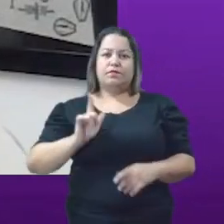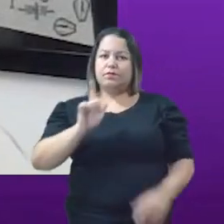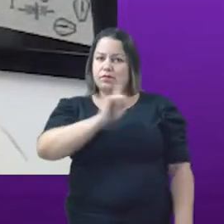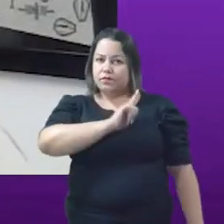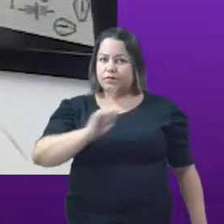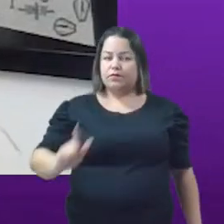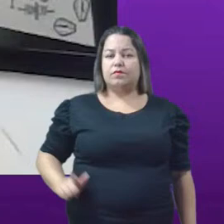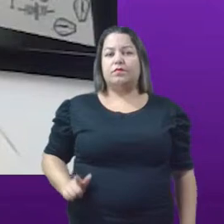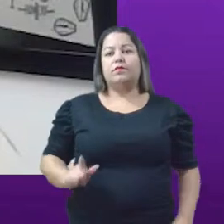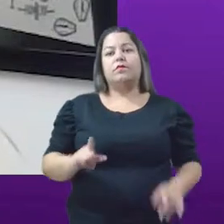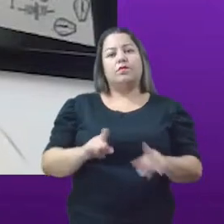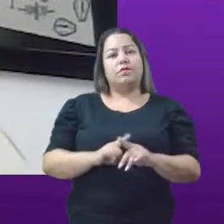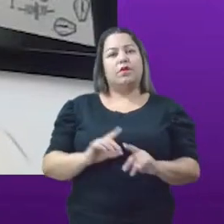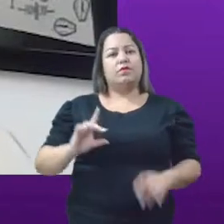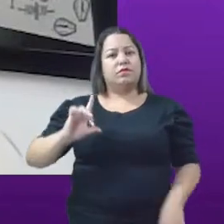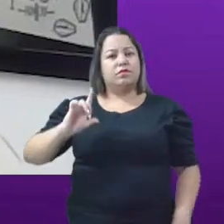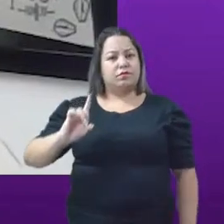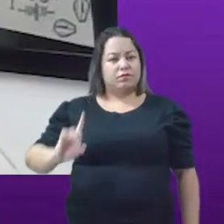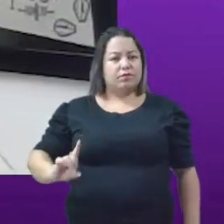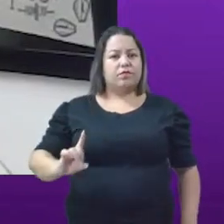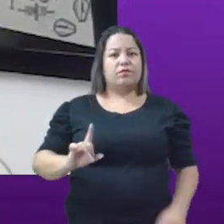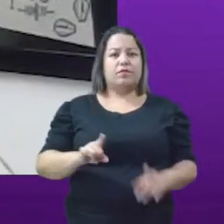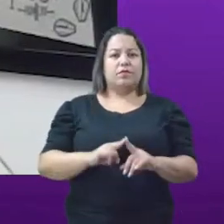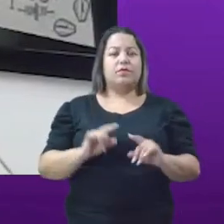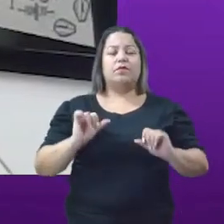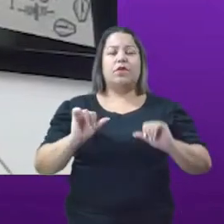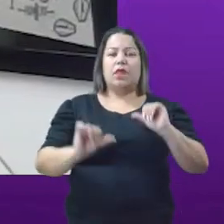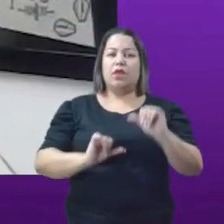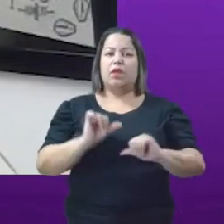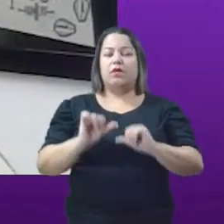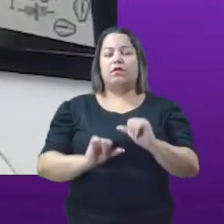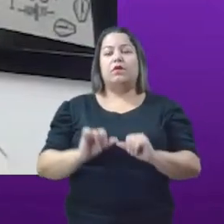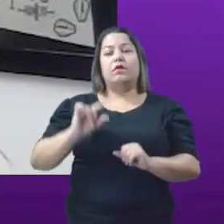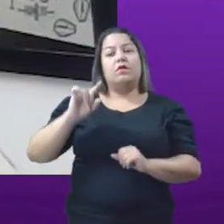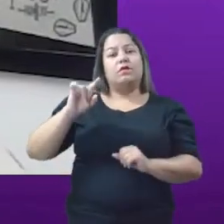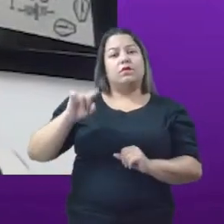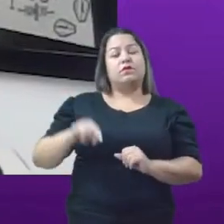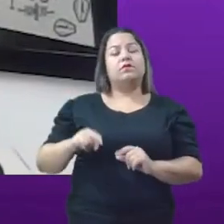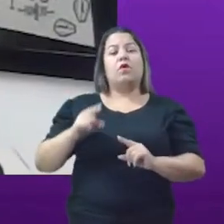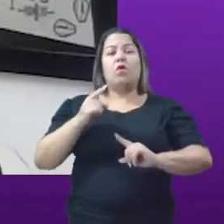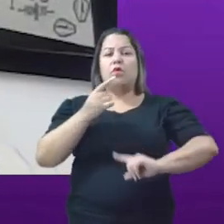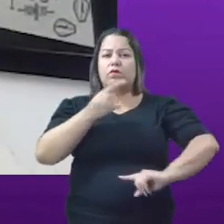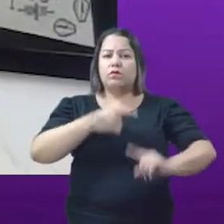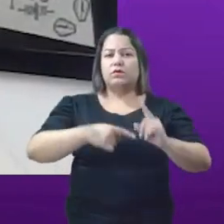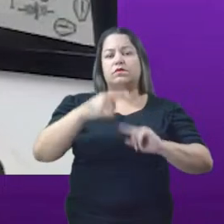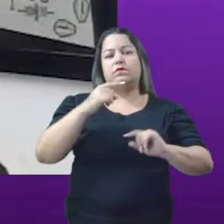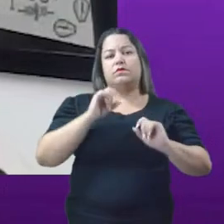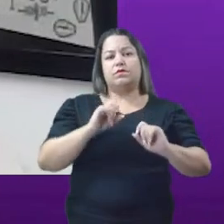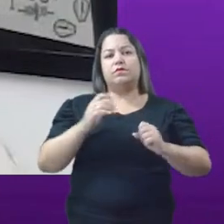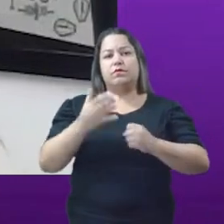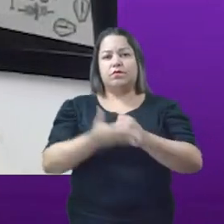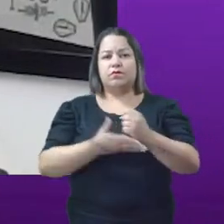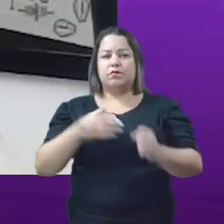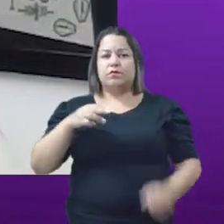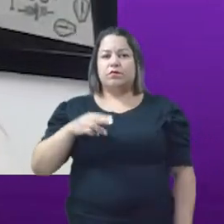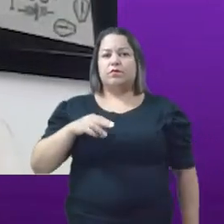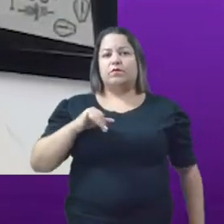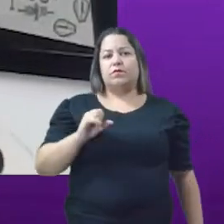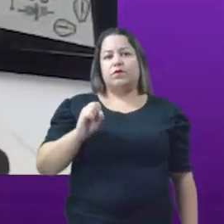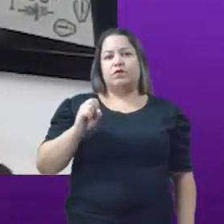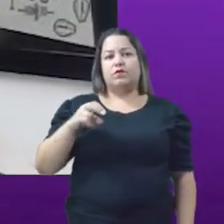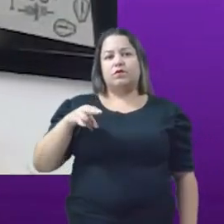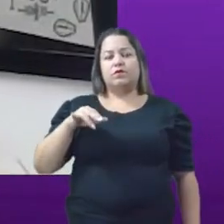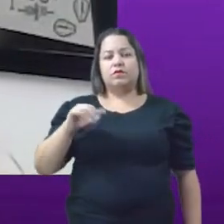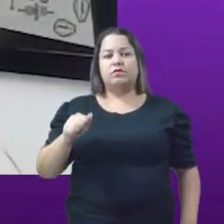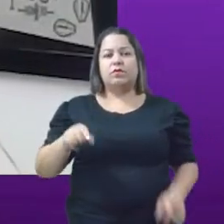governos da extrema-direita que se tornam, né, que são construídos baseado na misoginia, que